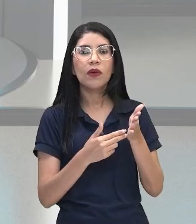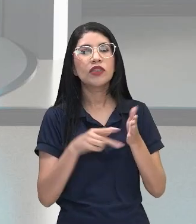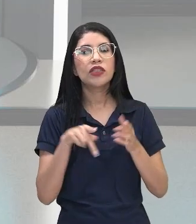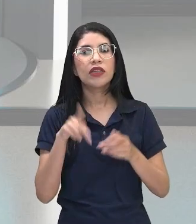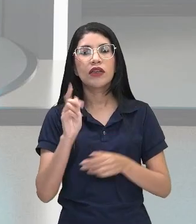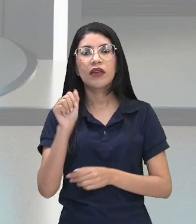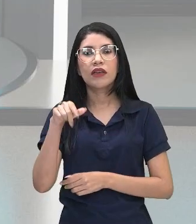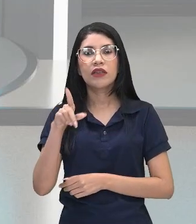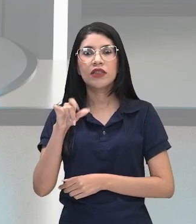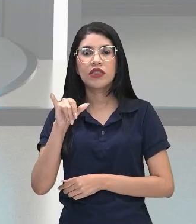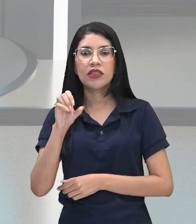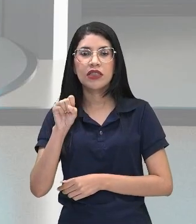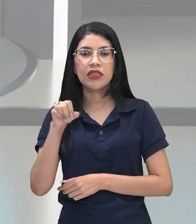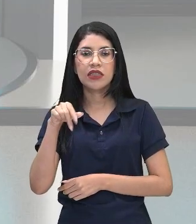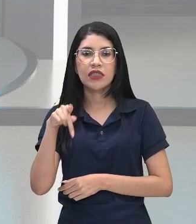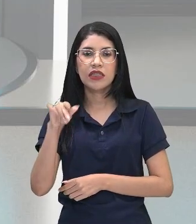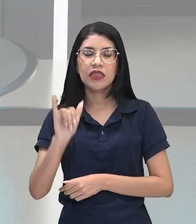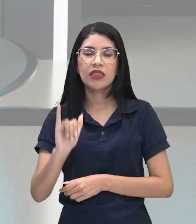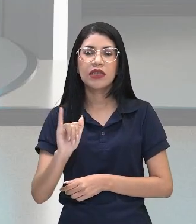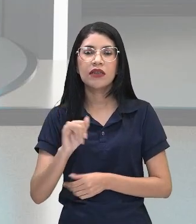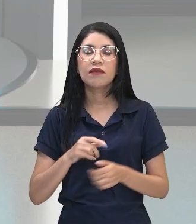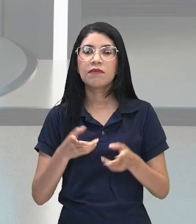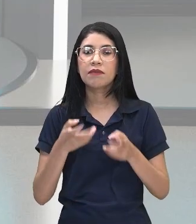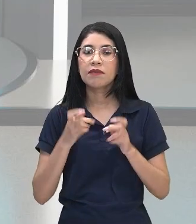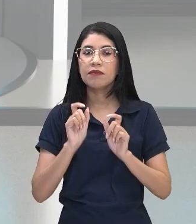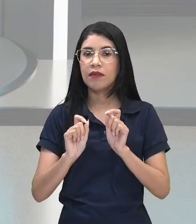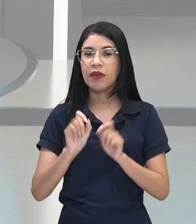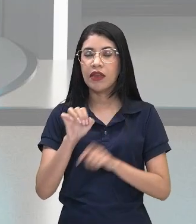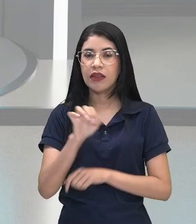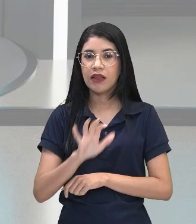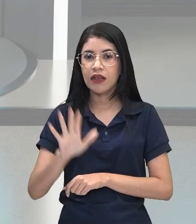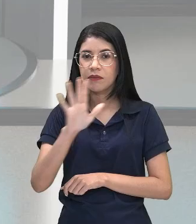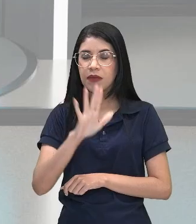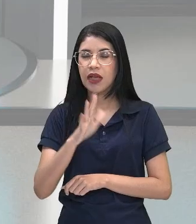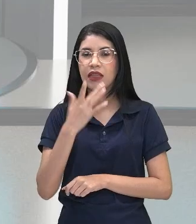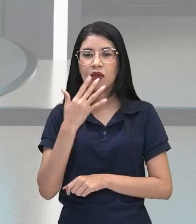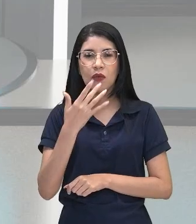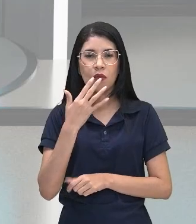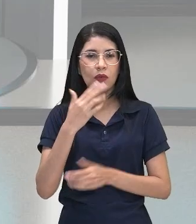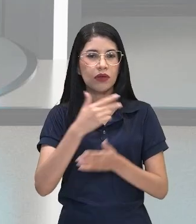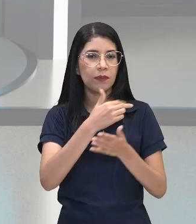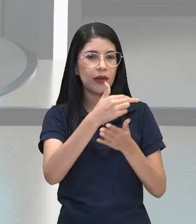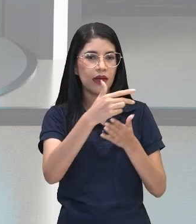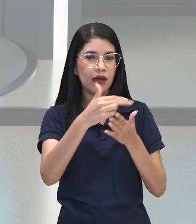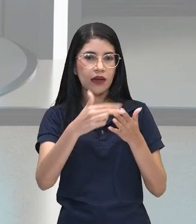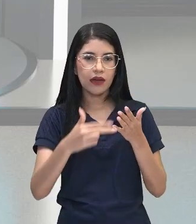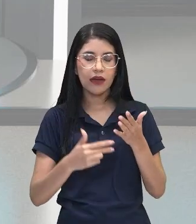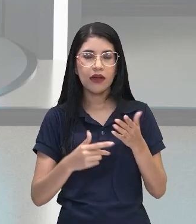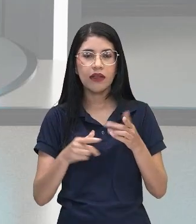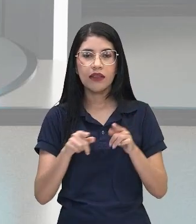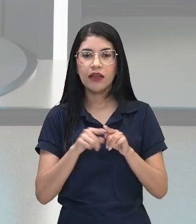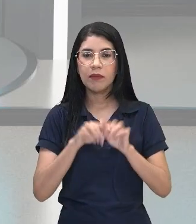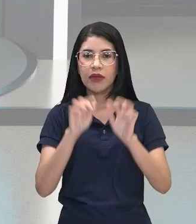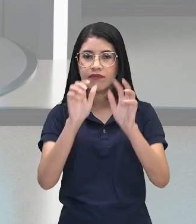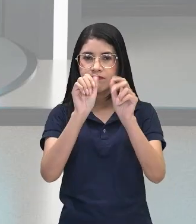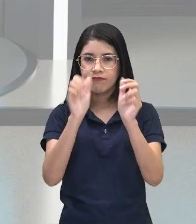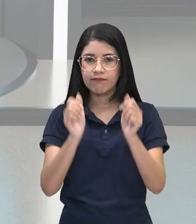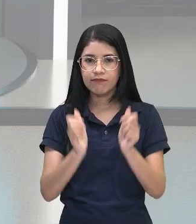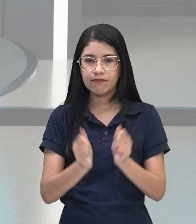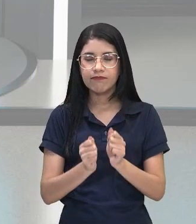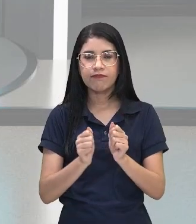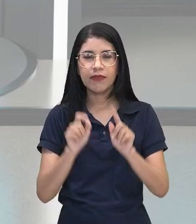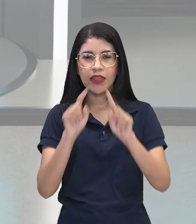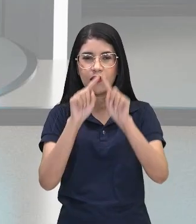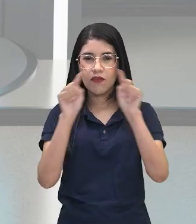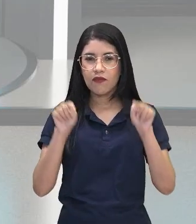obra abstrata, onde você verifica aqui cores, certo? E formas. Então, nesse período, a arte passou a